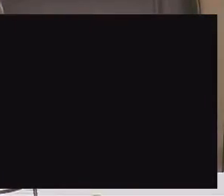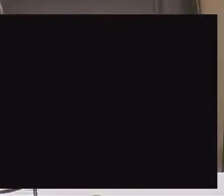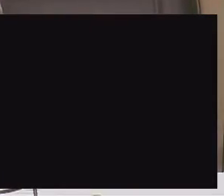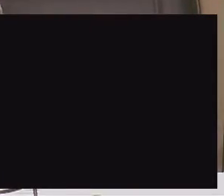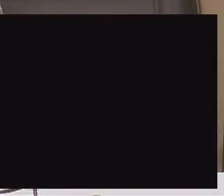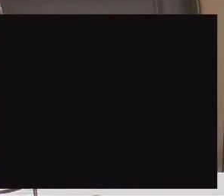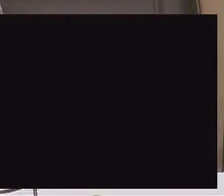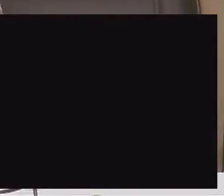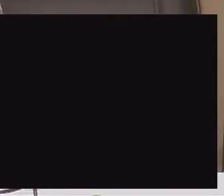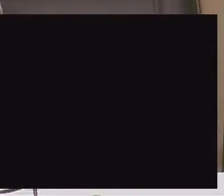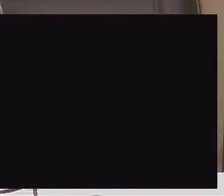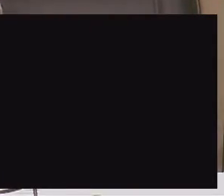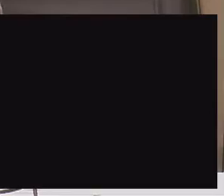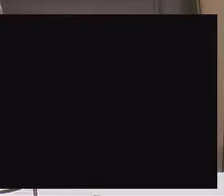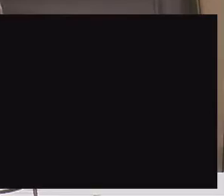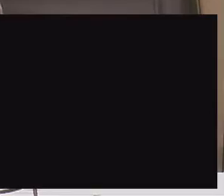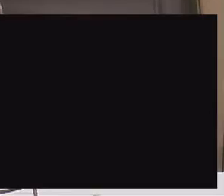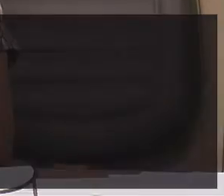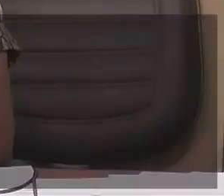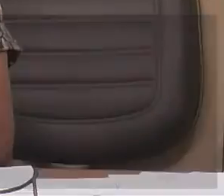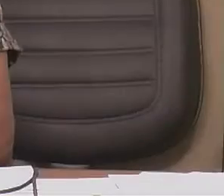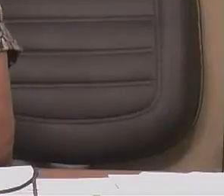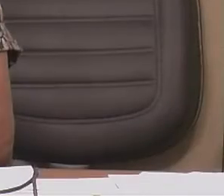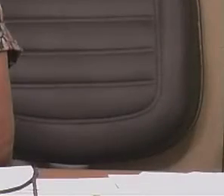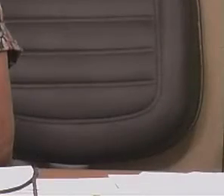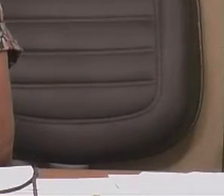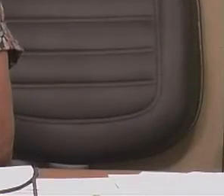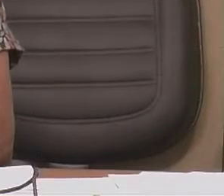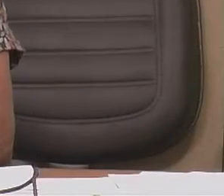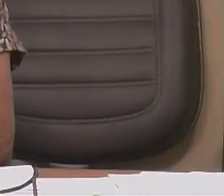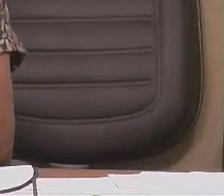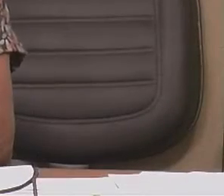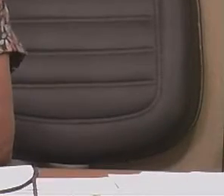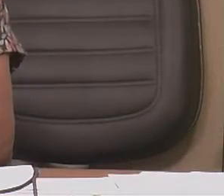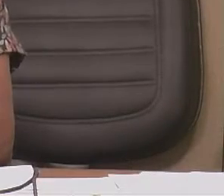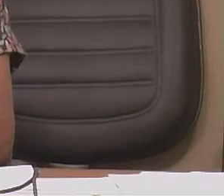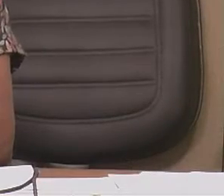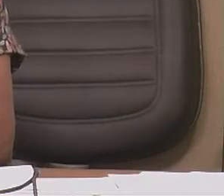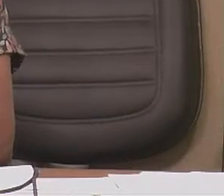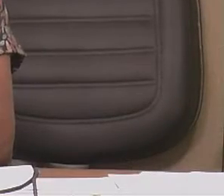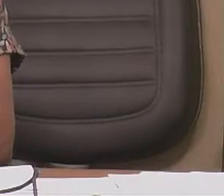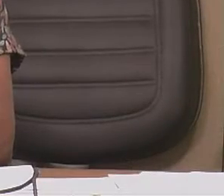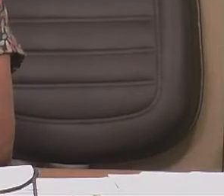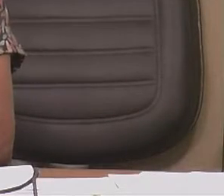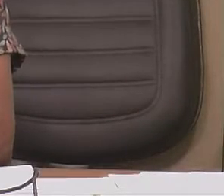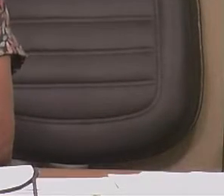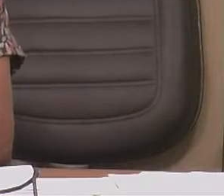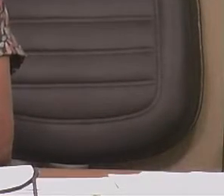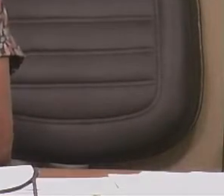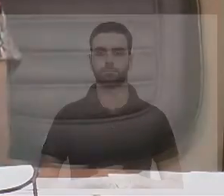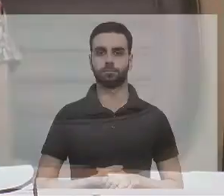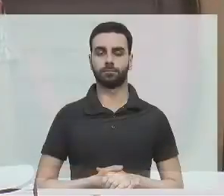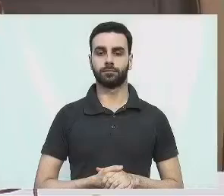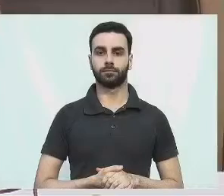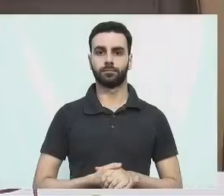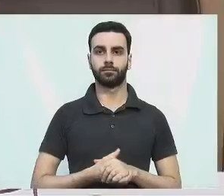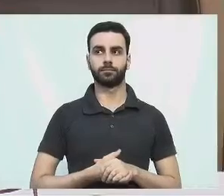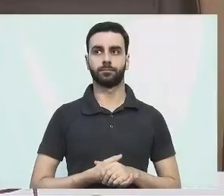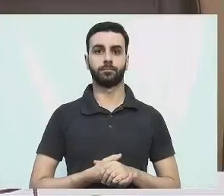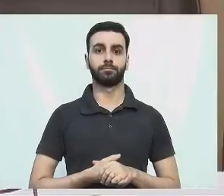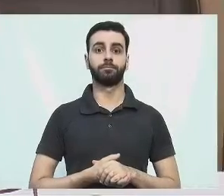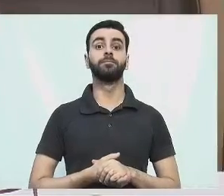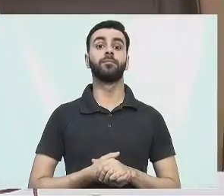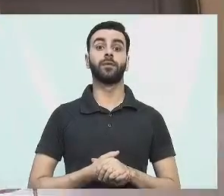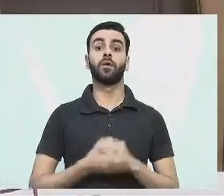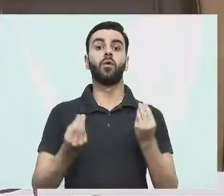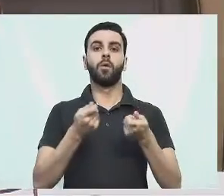faz necessário para o pleno funcionamento do Instituto, inclusive administrativo, que não se tenha esse ato